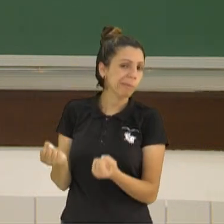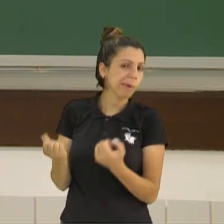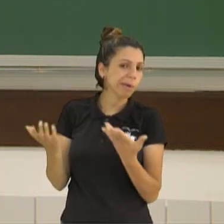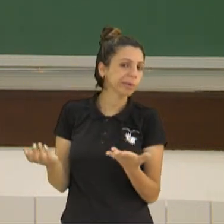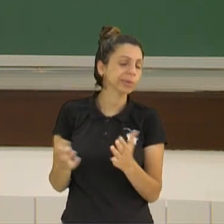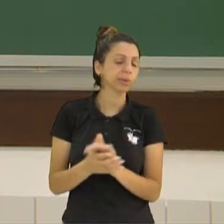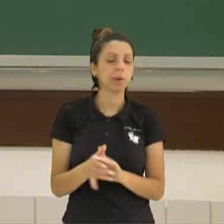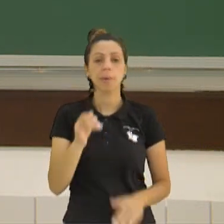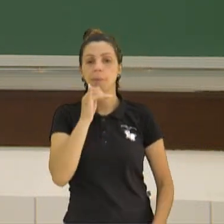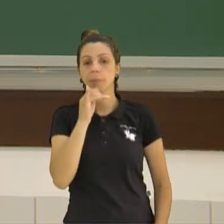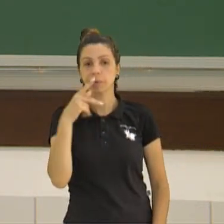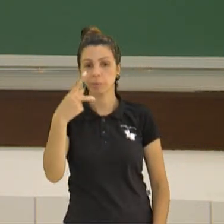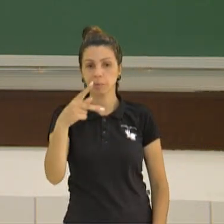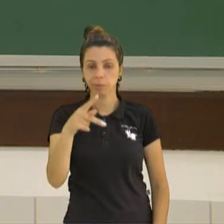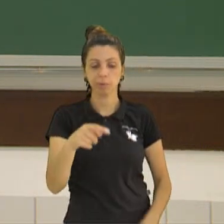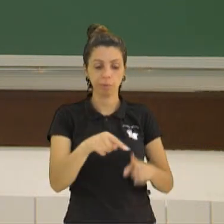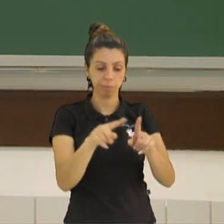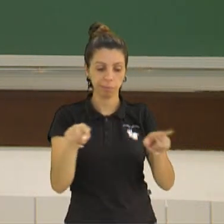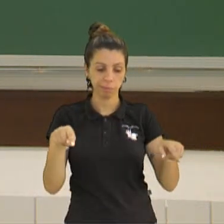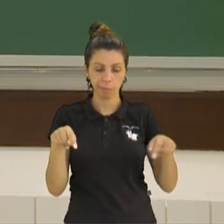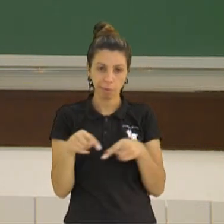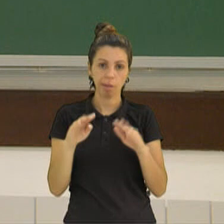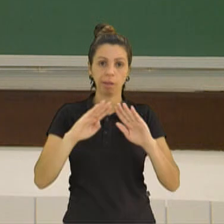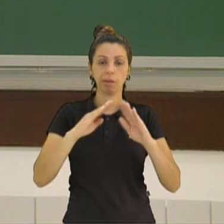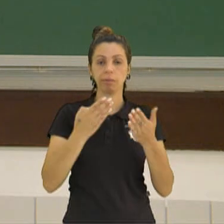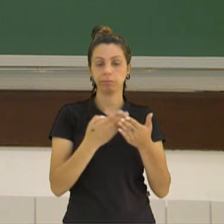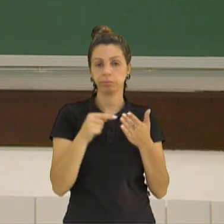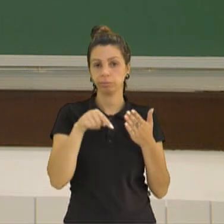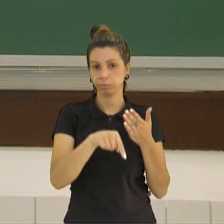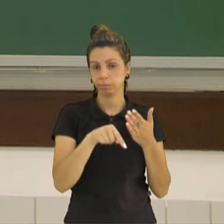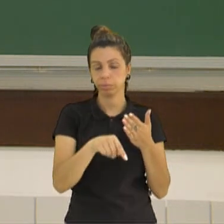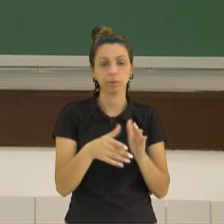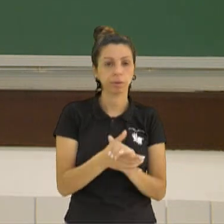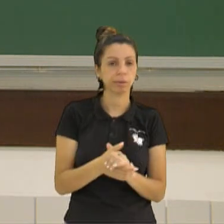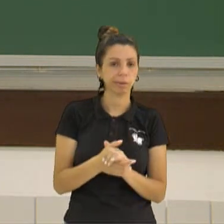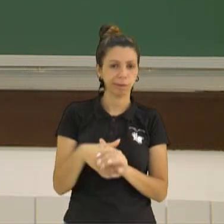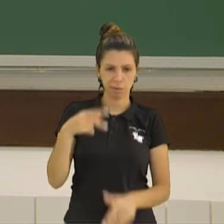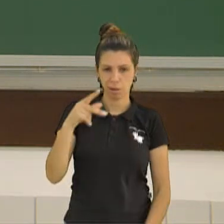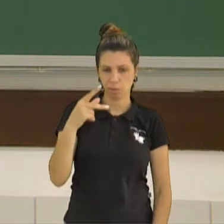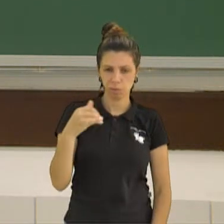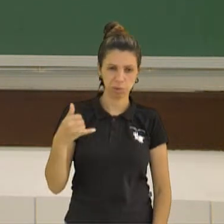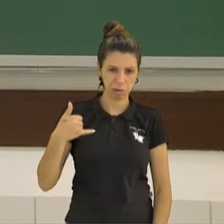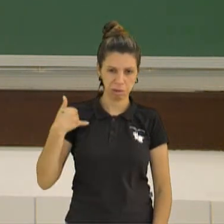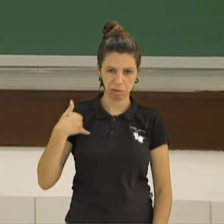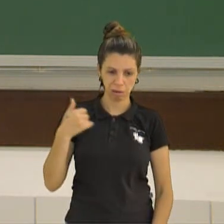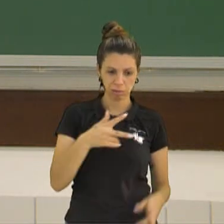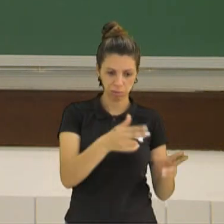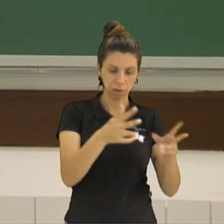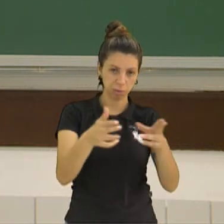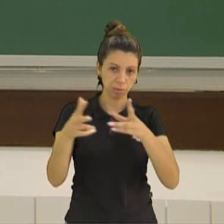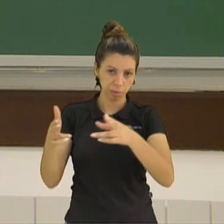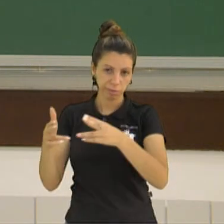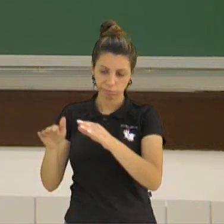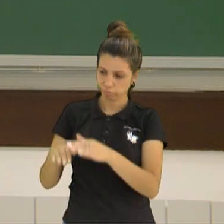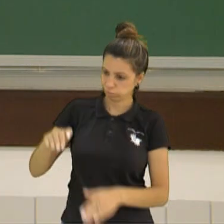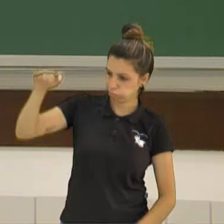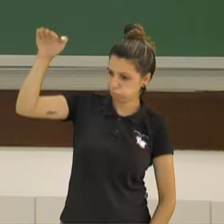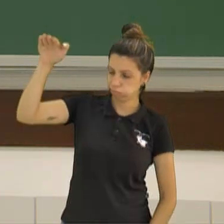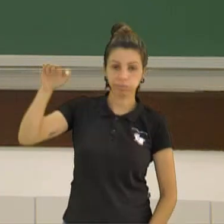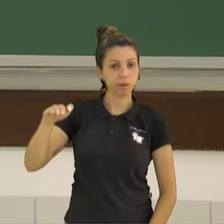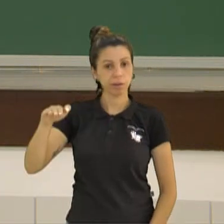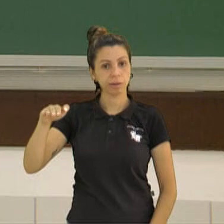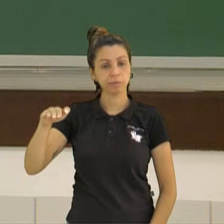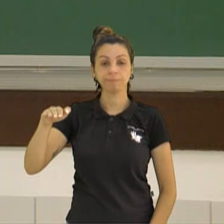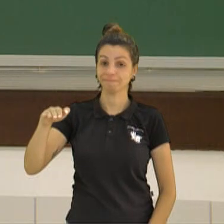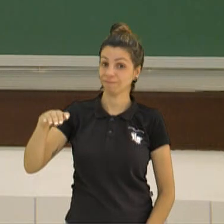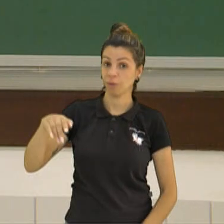na sua sala de aula, na sua turma, os seus colegas, tem vários colegas que têm a mesma idade que você, não tem? E será que eles têm exatamente a mesma altura?